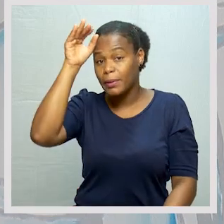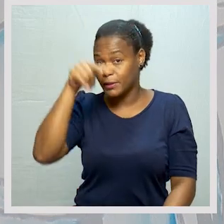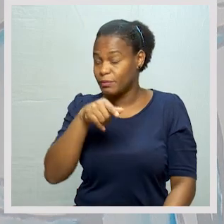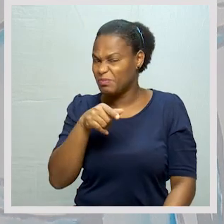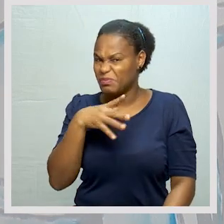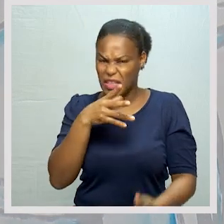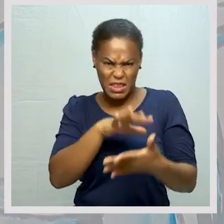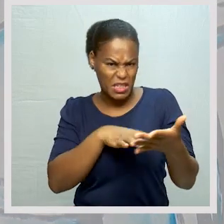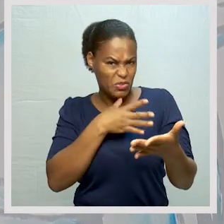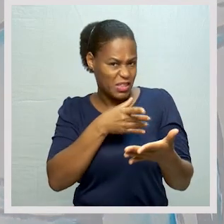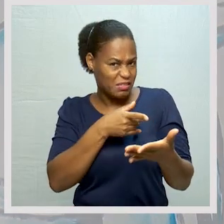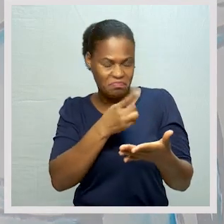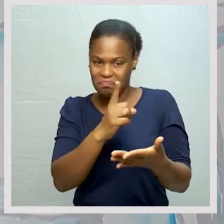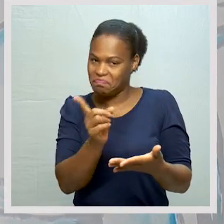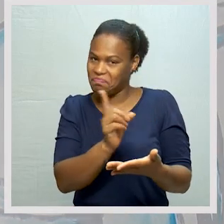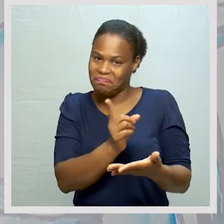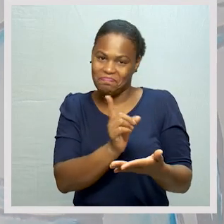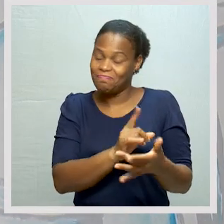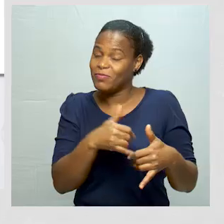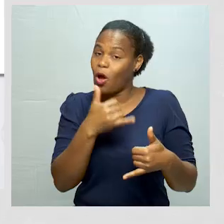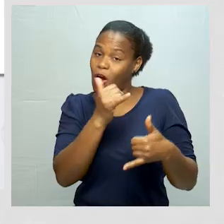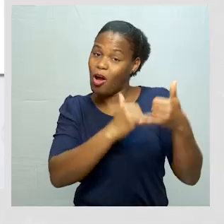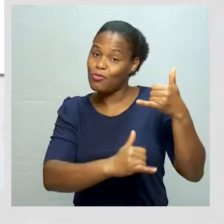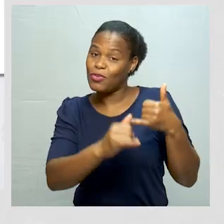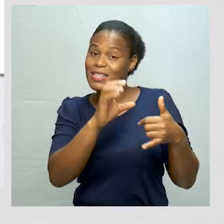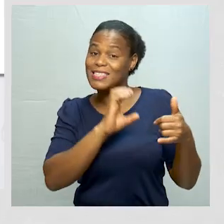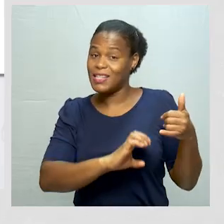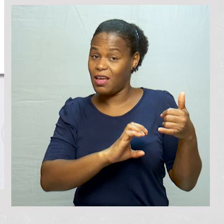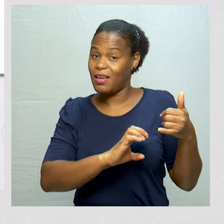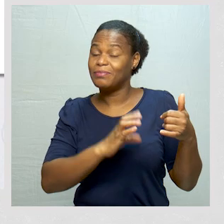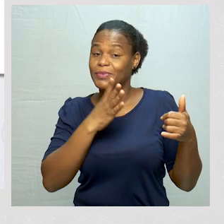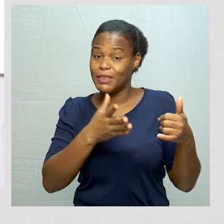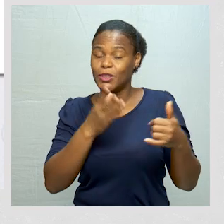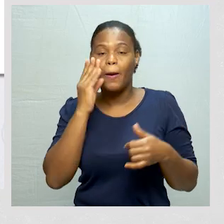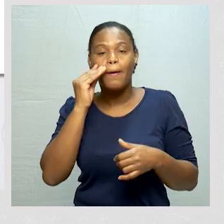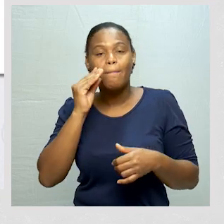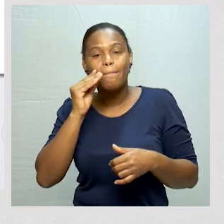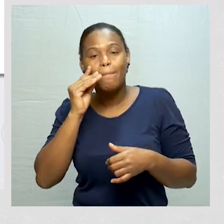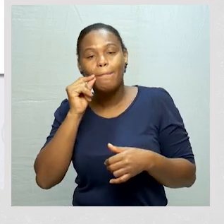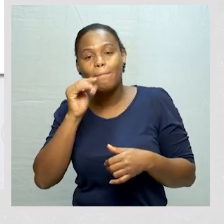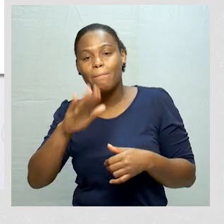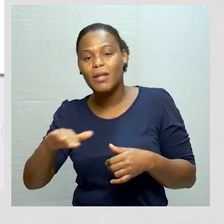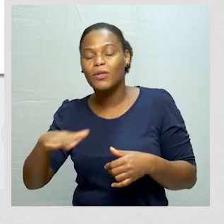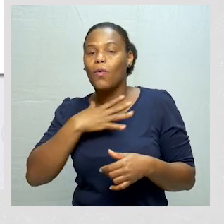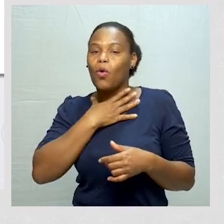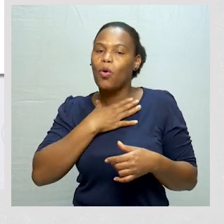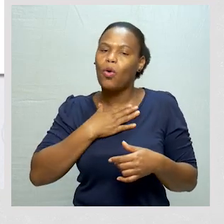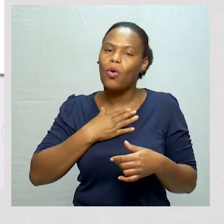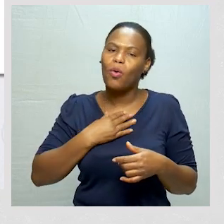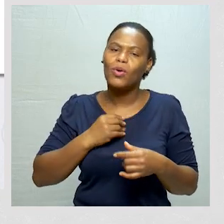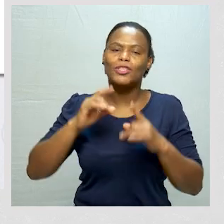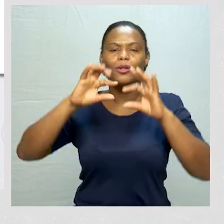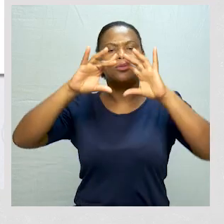que nós acabamos de ler não diz isso. Não diz. Então, é a frase C. O menino que gosta